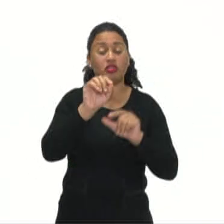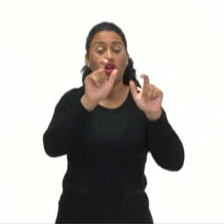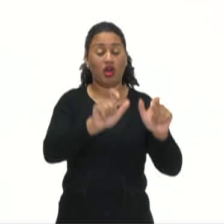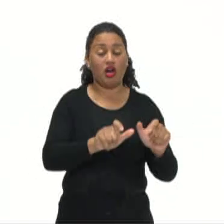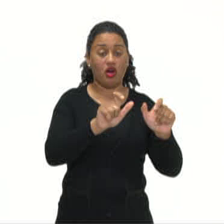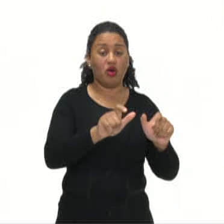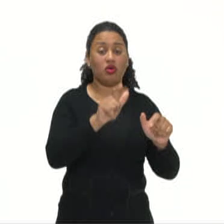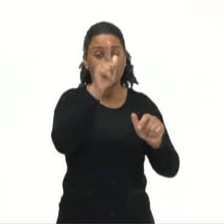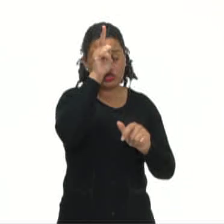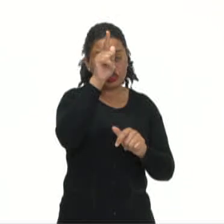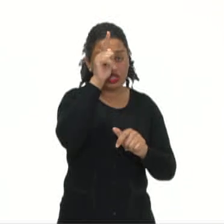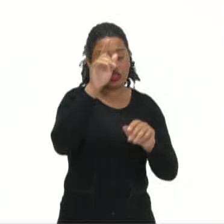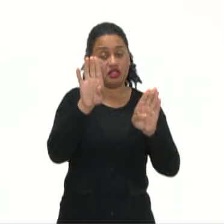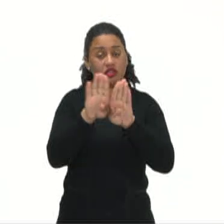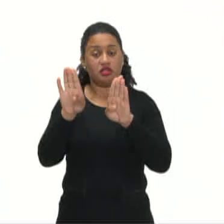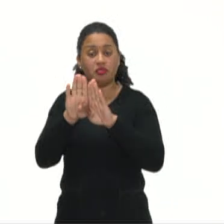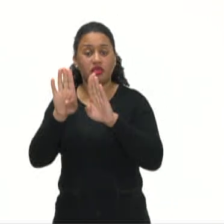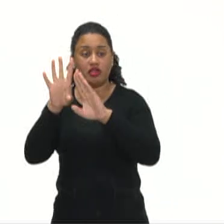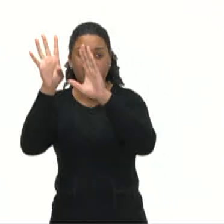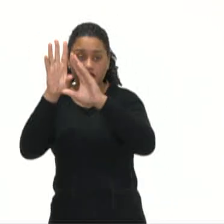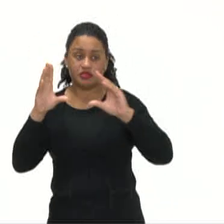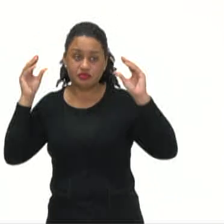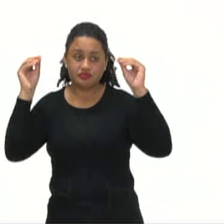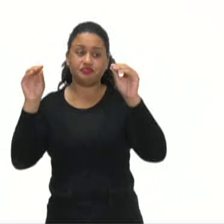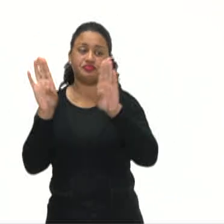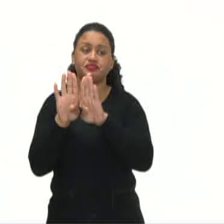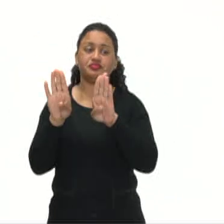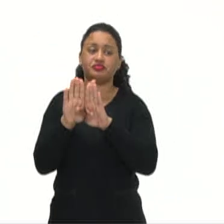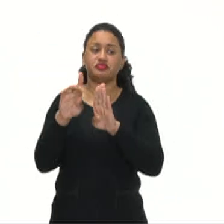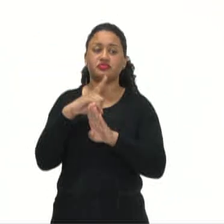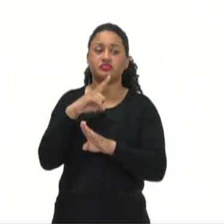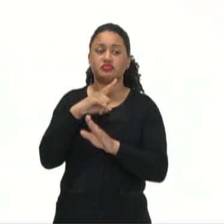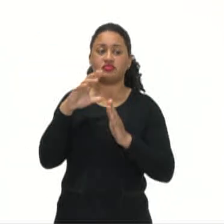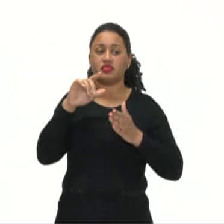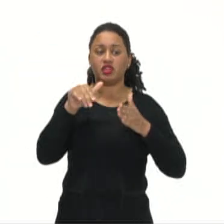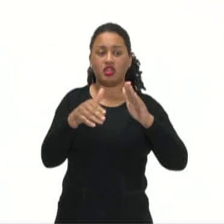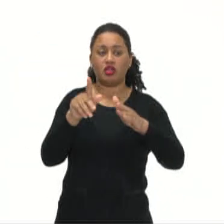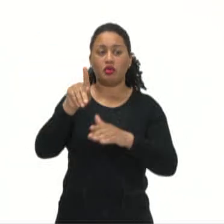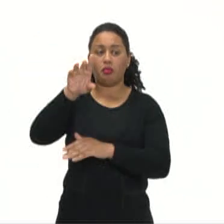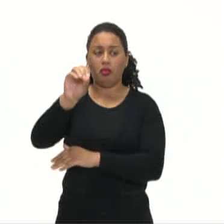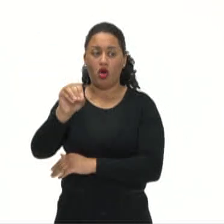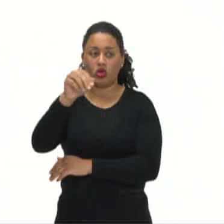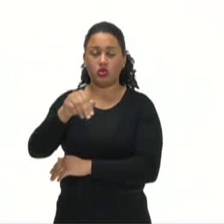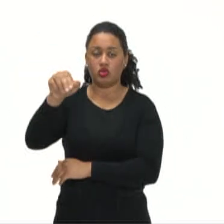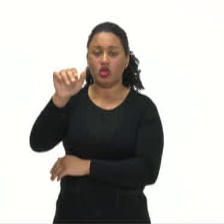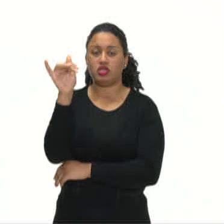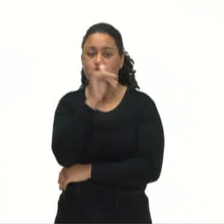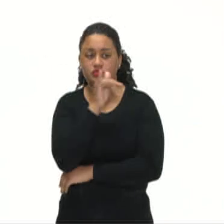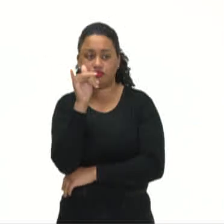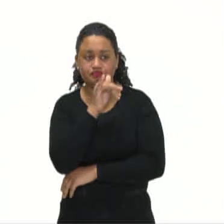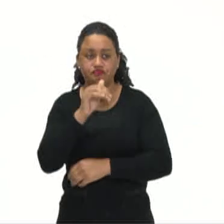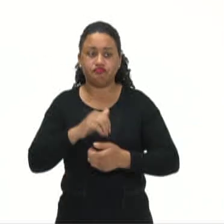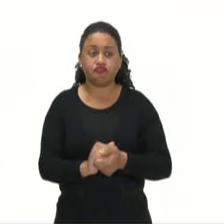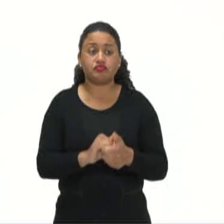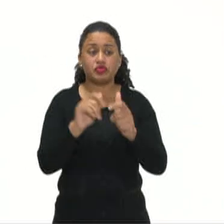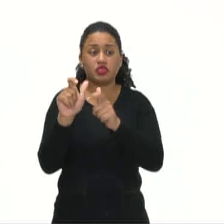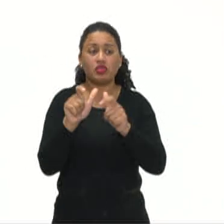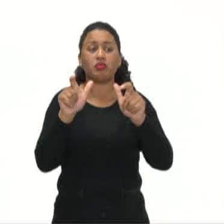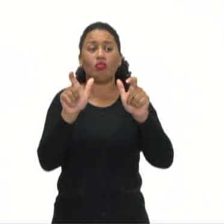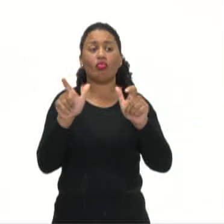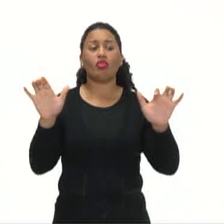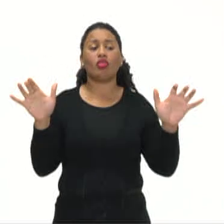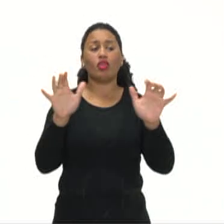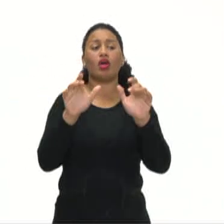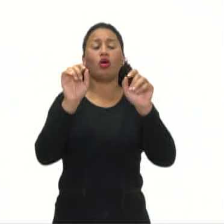o Rio Pó, no norte da Itália. As áreas menos povoadas ou de menor densidade glacial ou de menor densidade demográfica